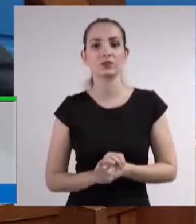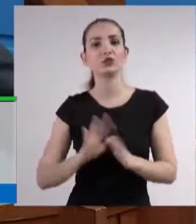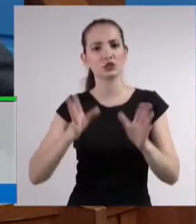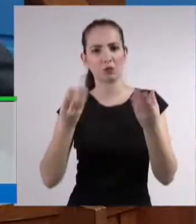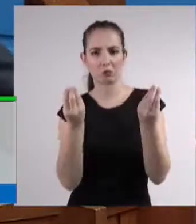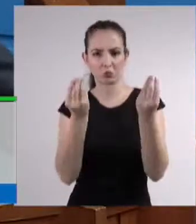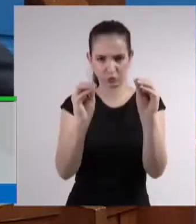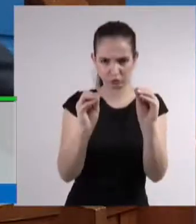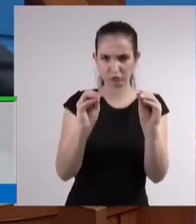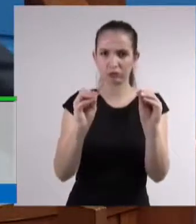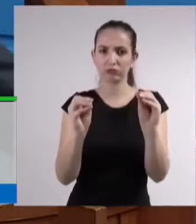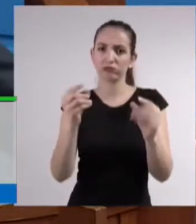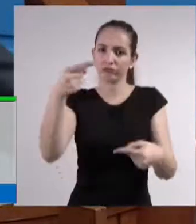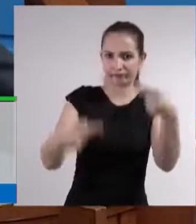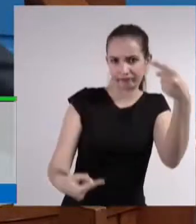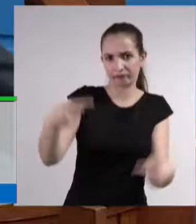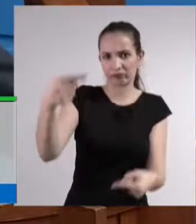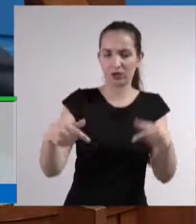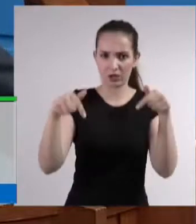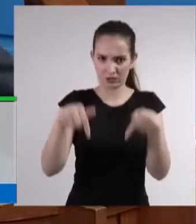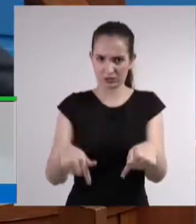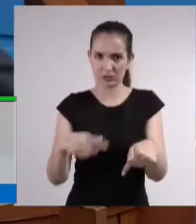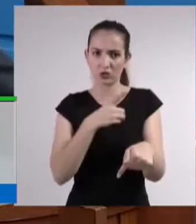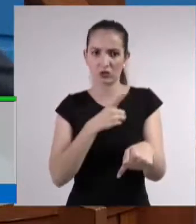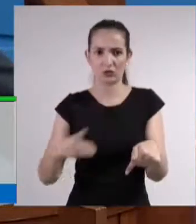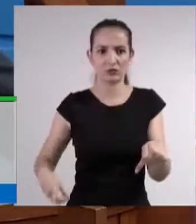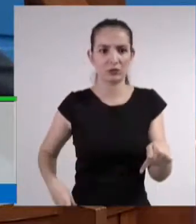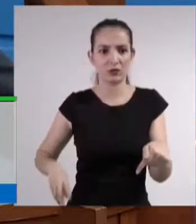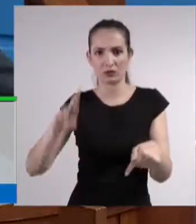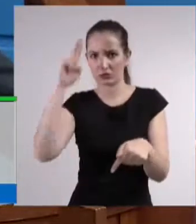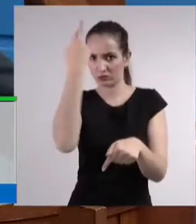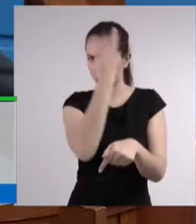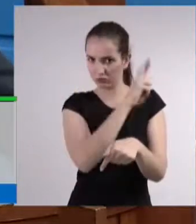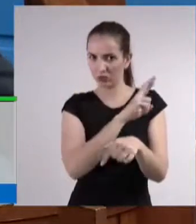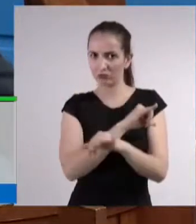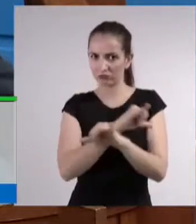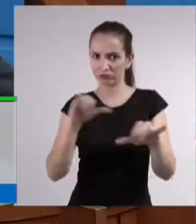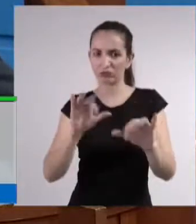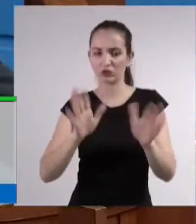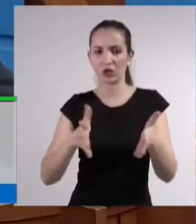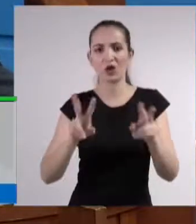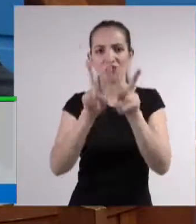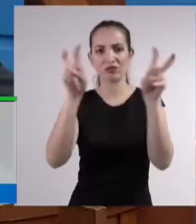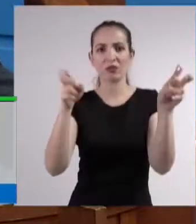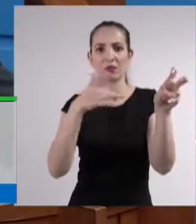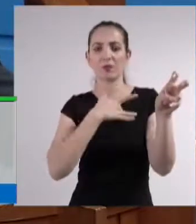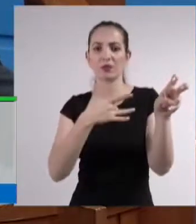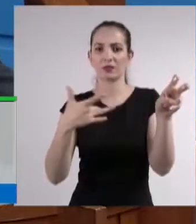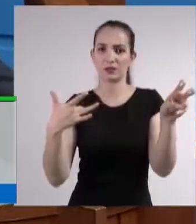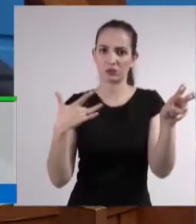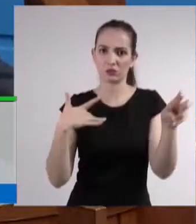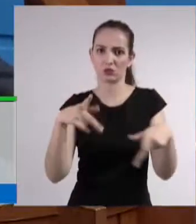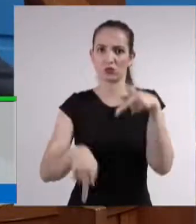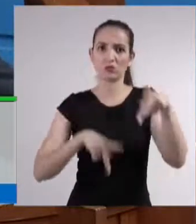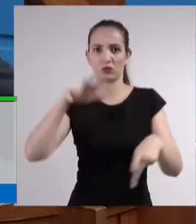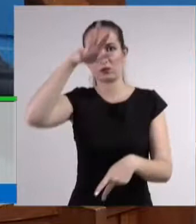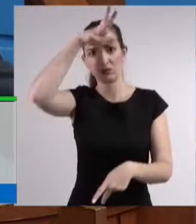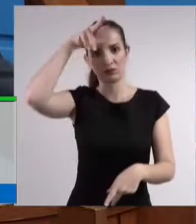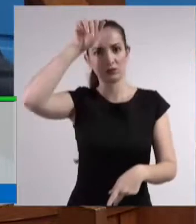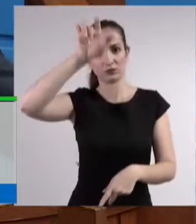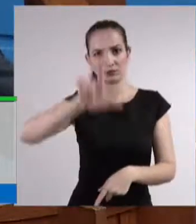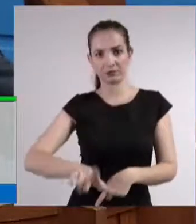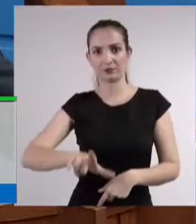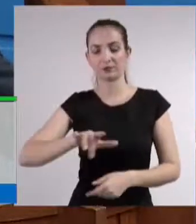colocado aqui pelo deputado Rinaldo Modesto, falando da saúde do povo